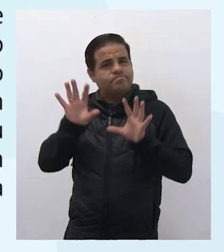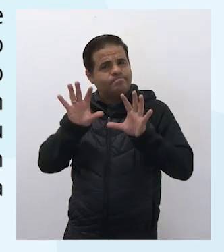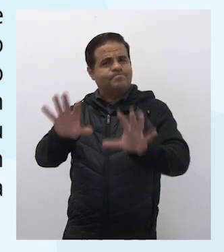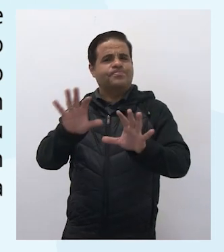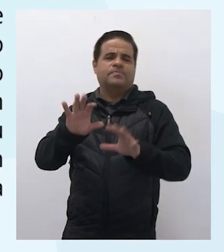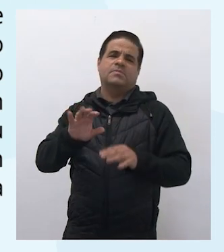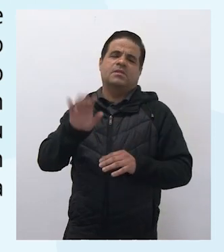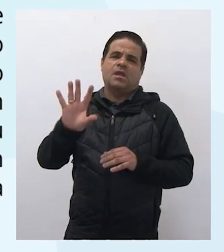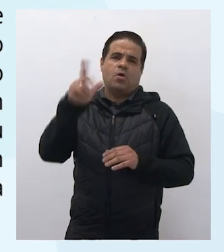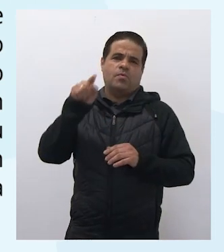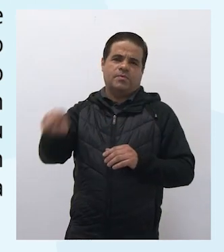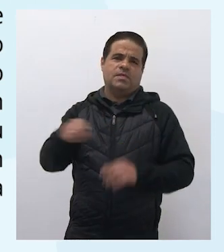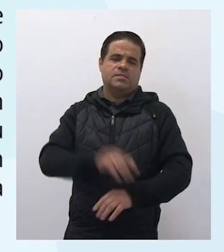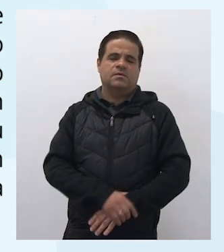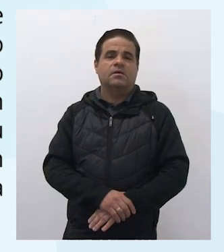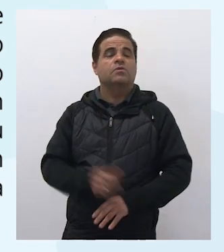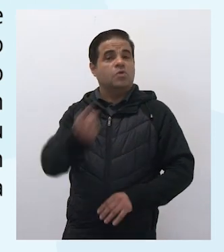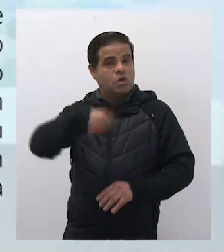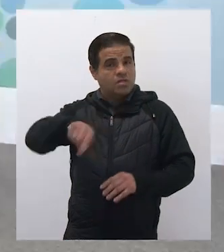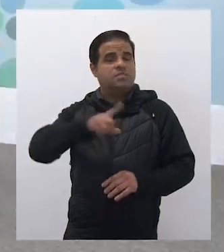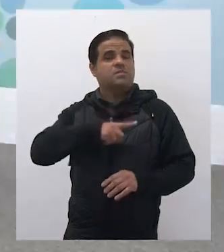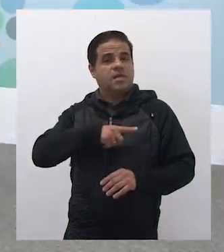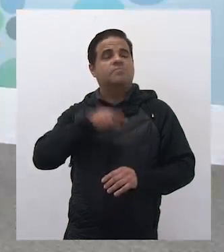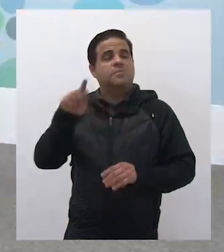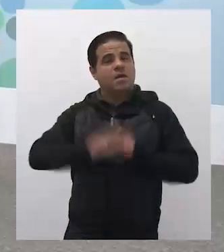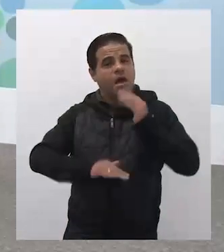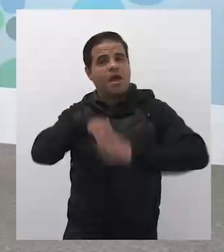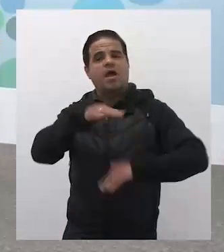raiz. E nós temos também